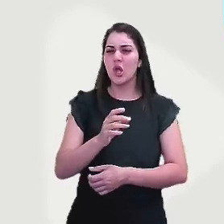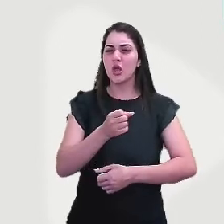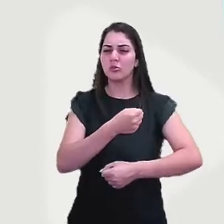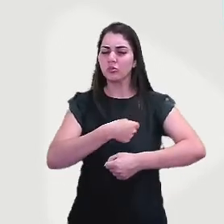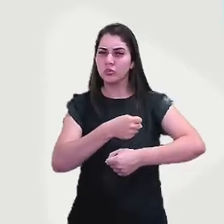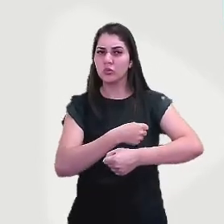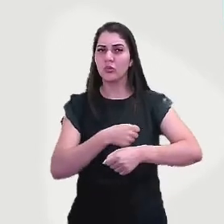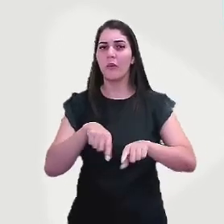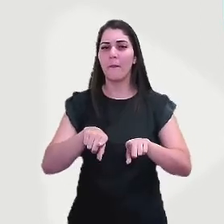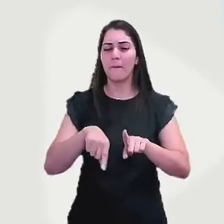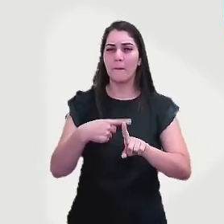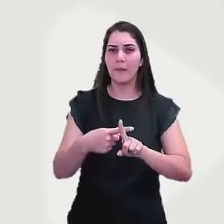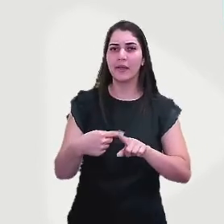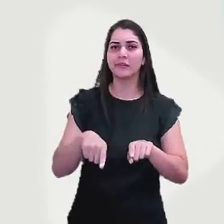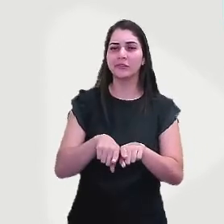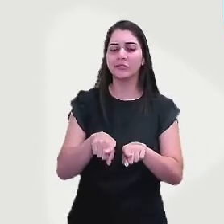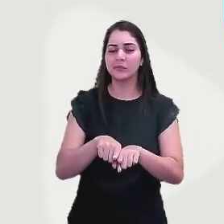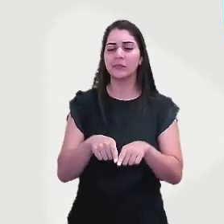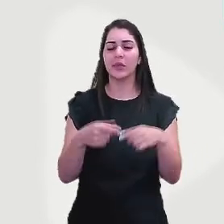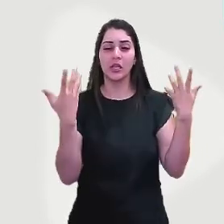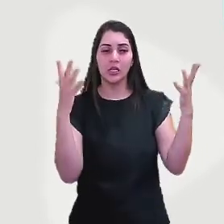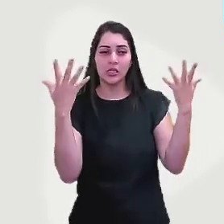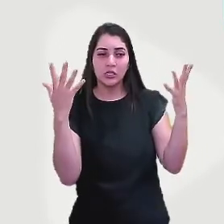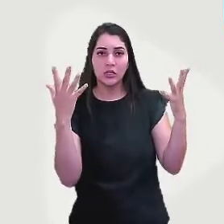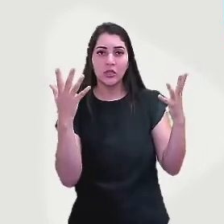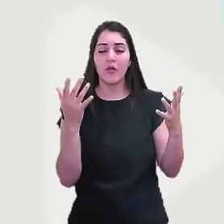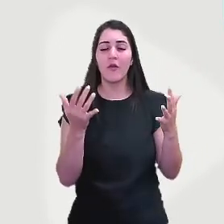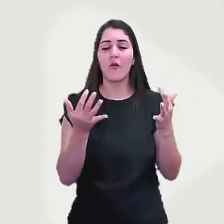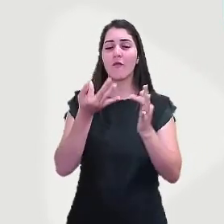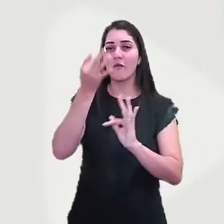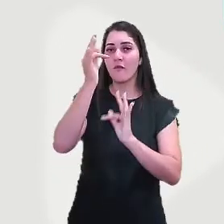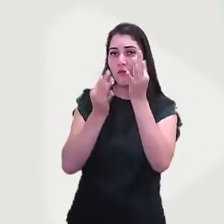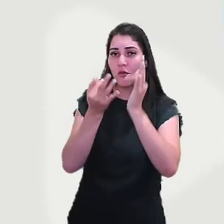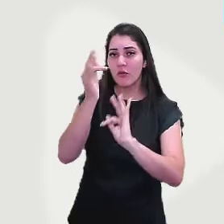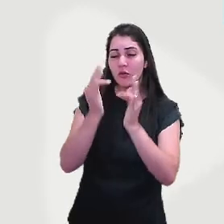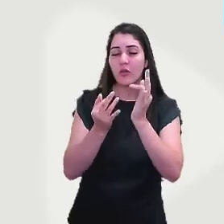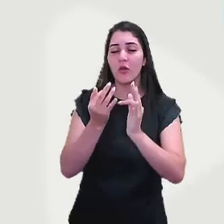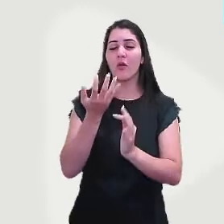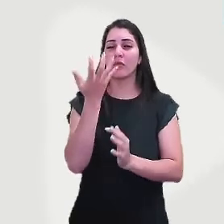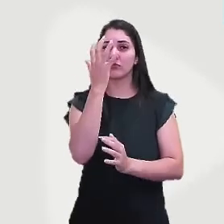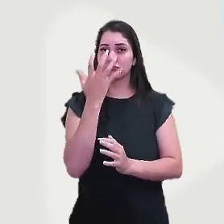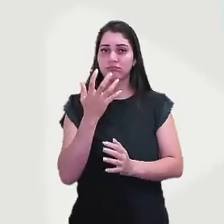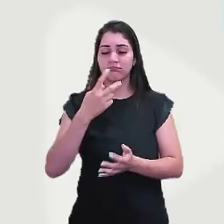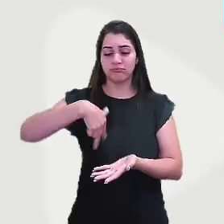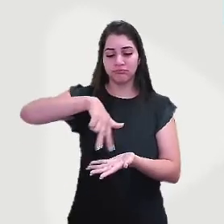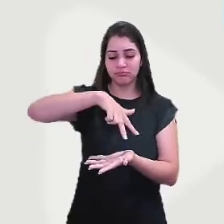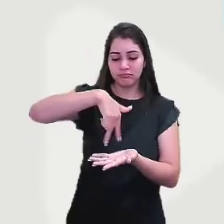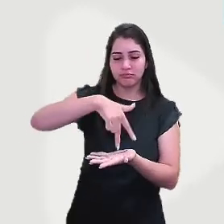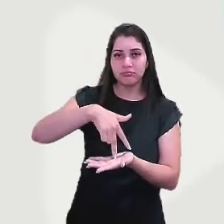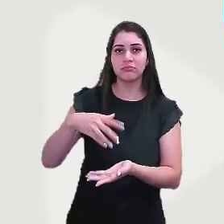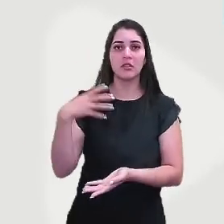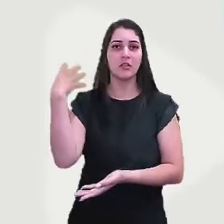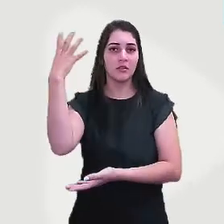tradições dos festejos, o folclore, as danças, as músicas.